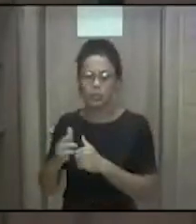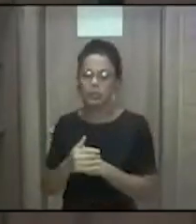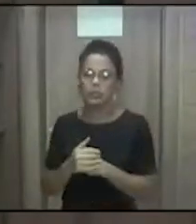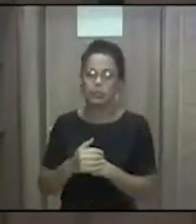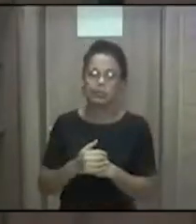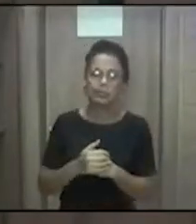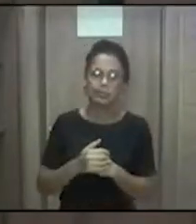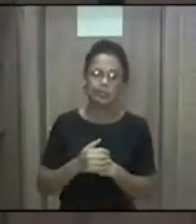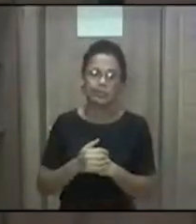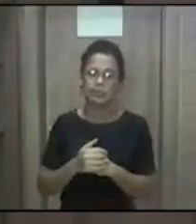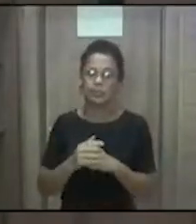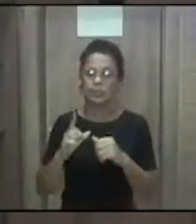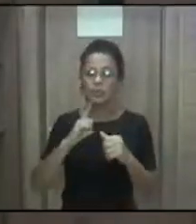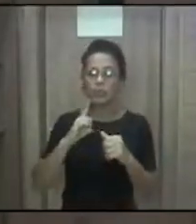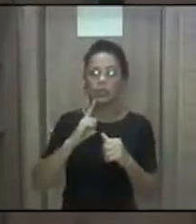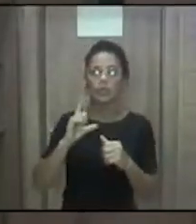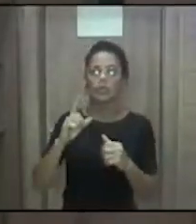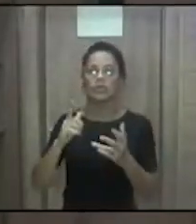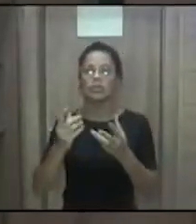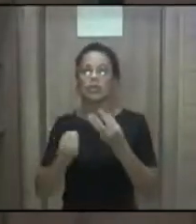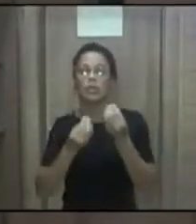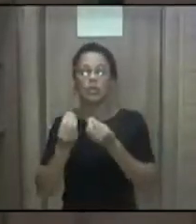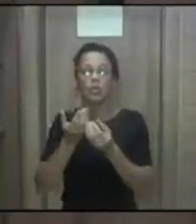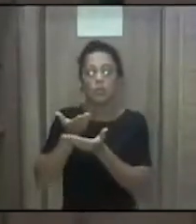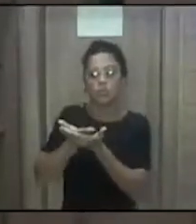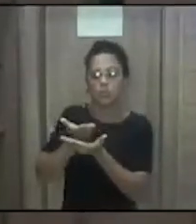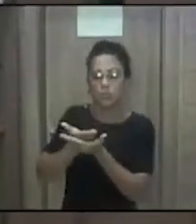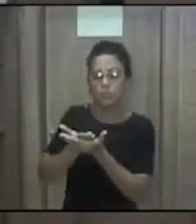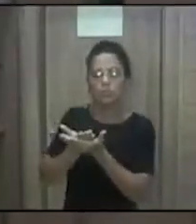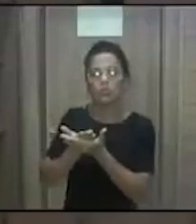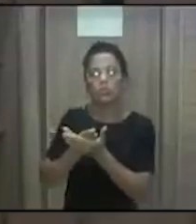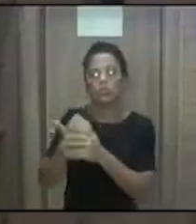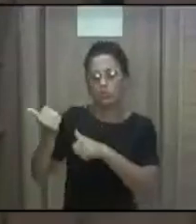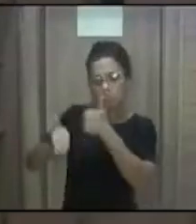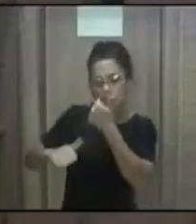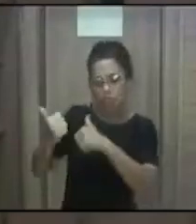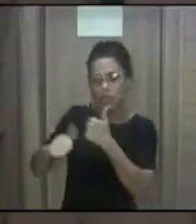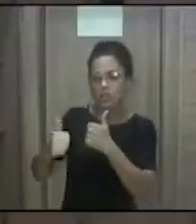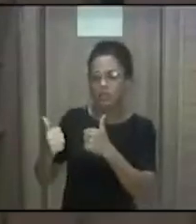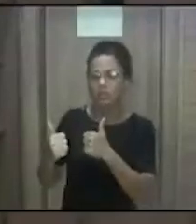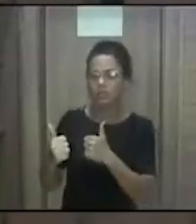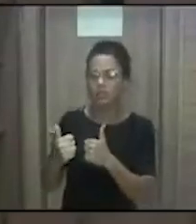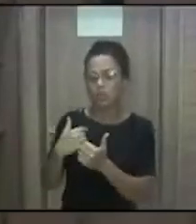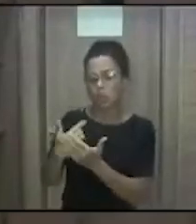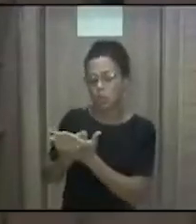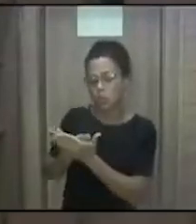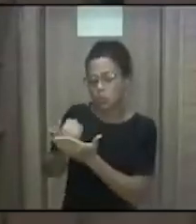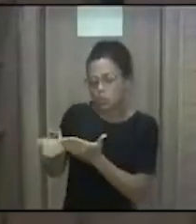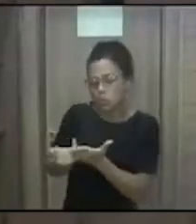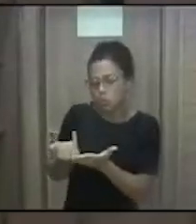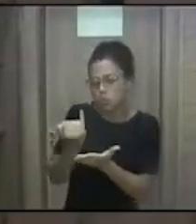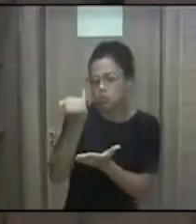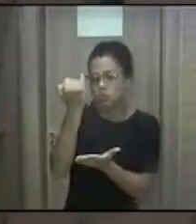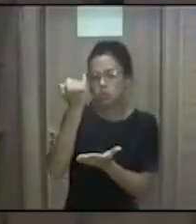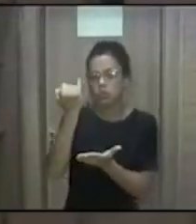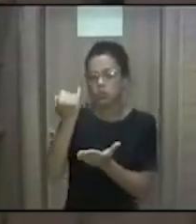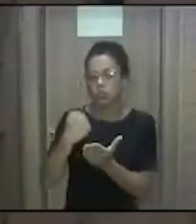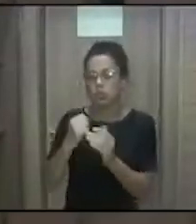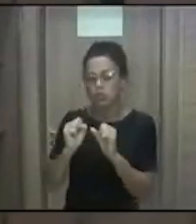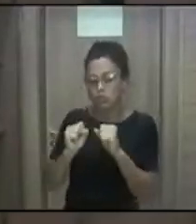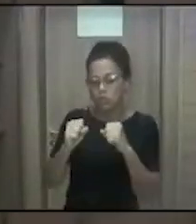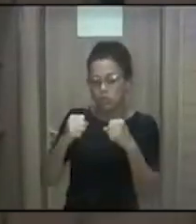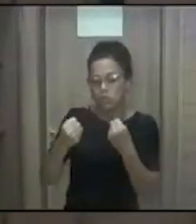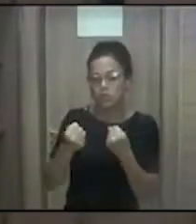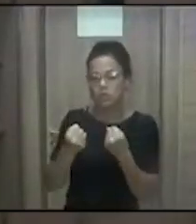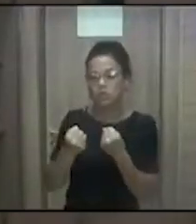que atualmente a gente esteja com um estudo de avaliação de impacto, um estudo importante, mas que só se debruçou sobre o